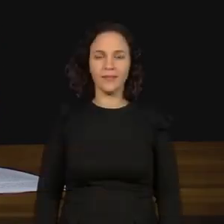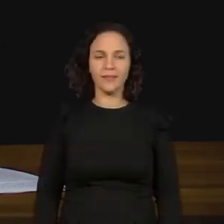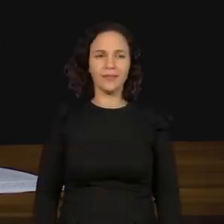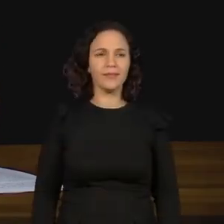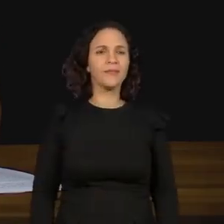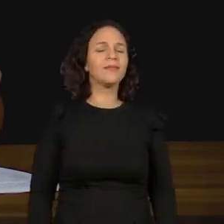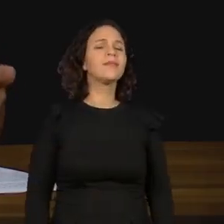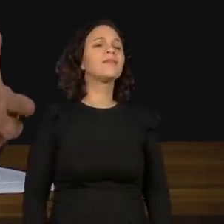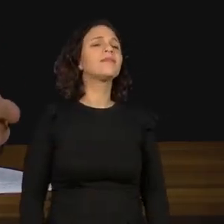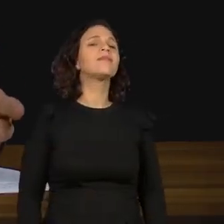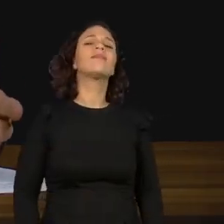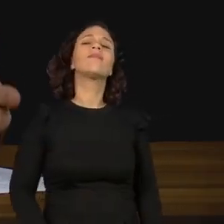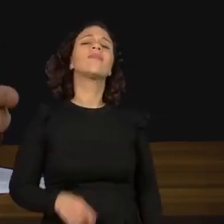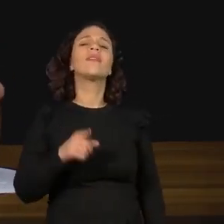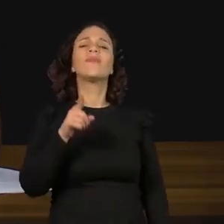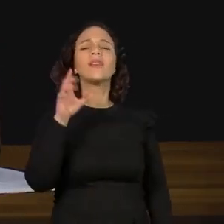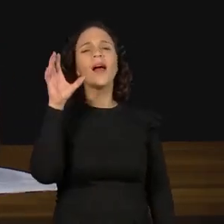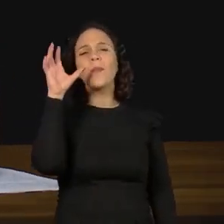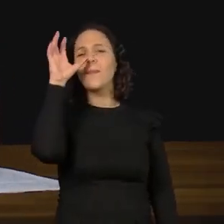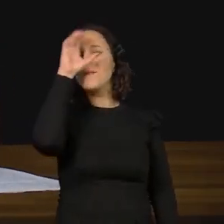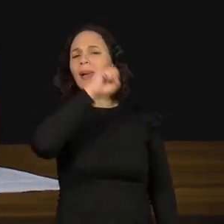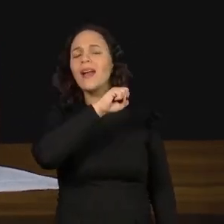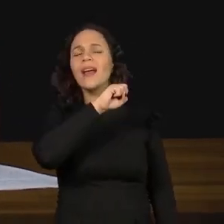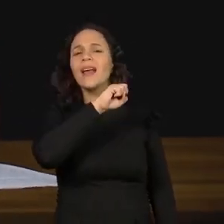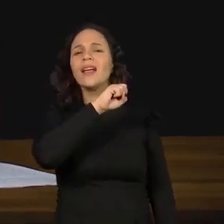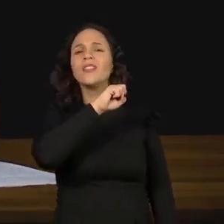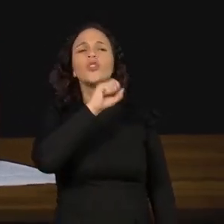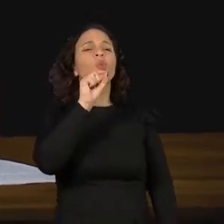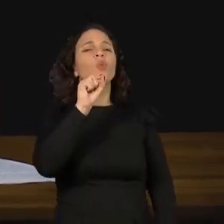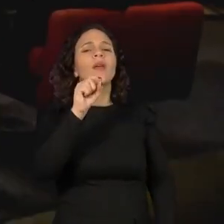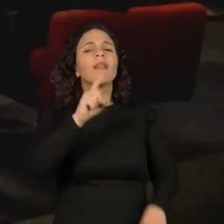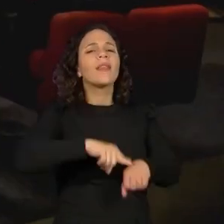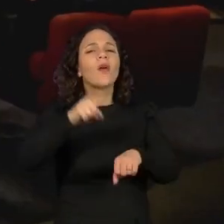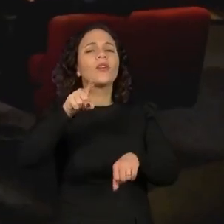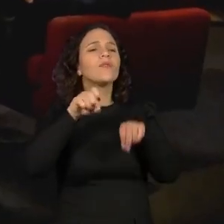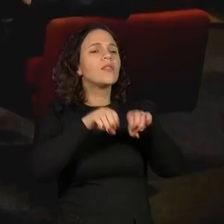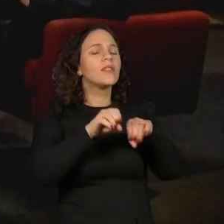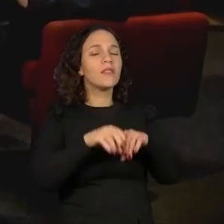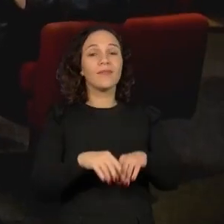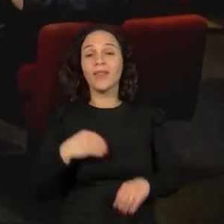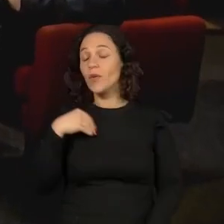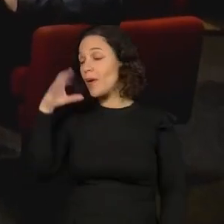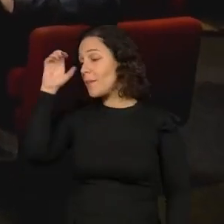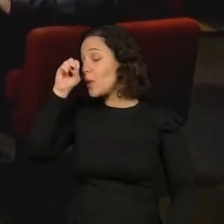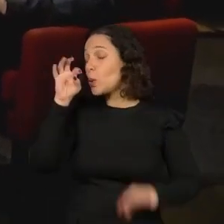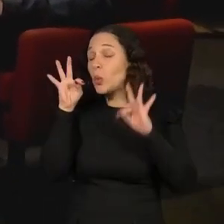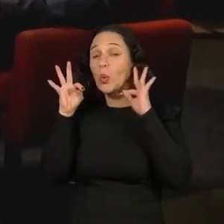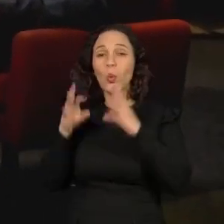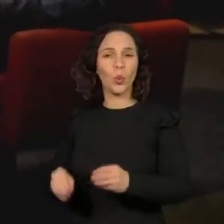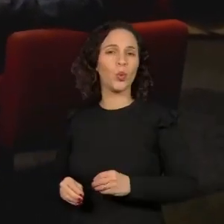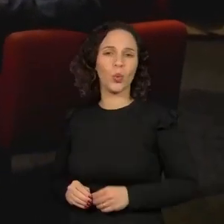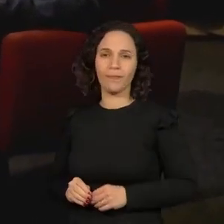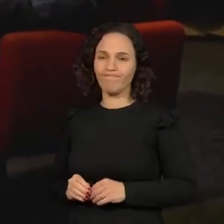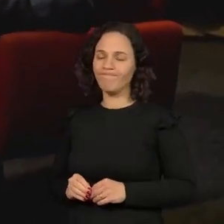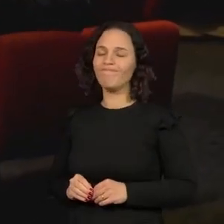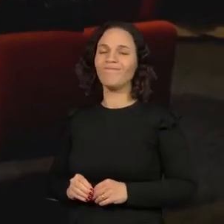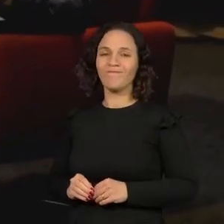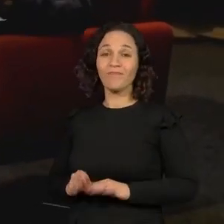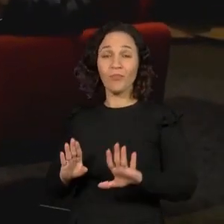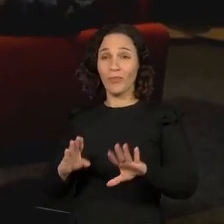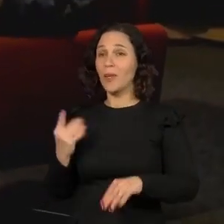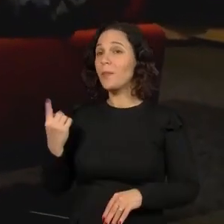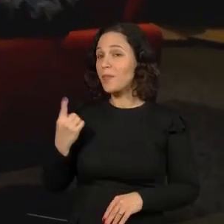O que que você aprende enquanto você tá ensinando tudo né tudo eu aprendo tudo eh em